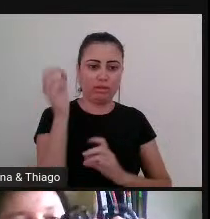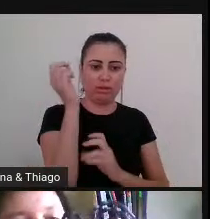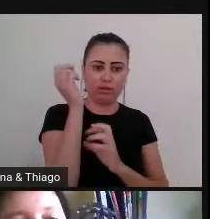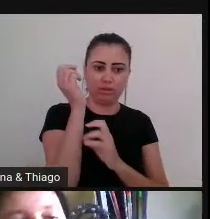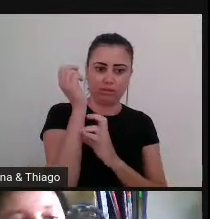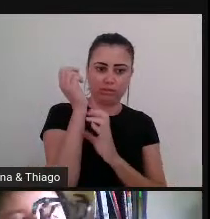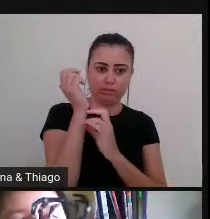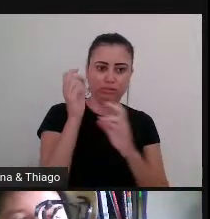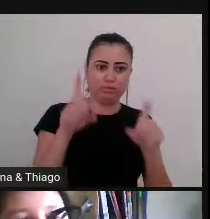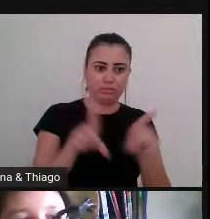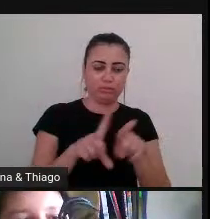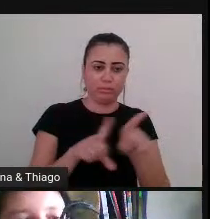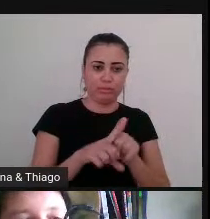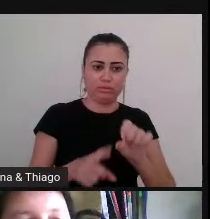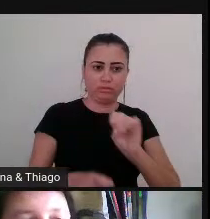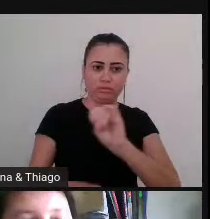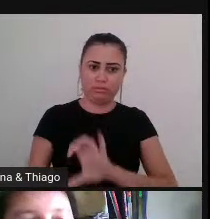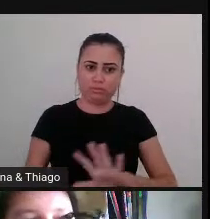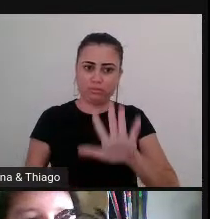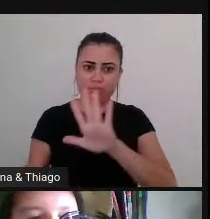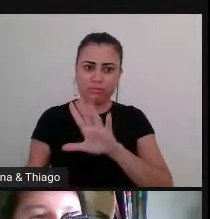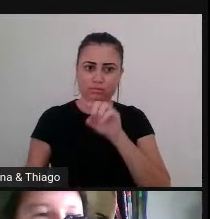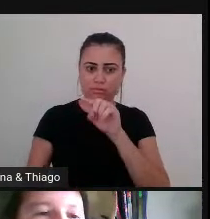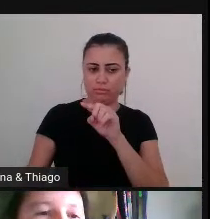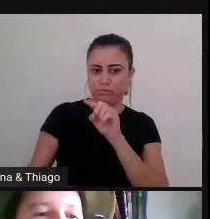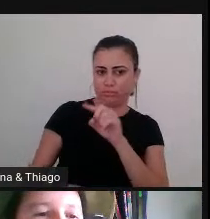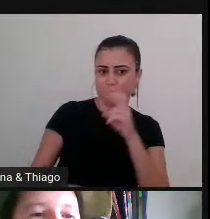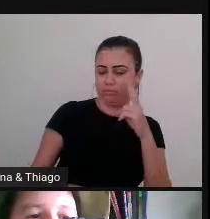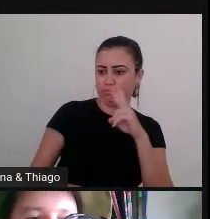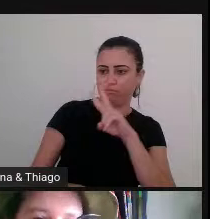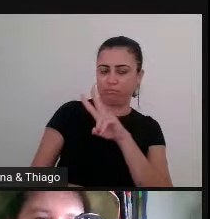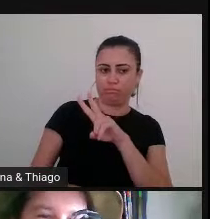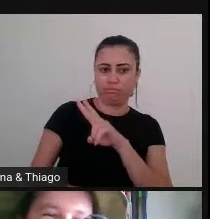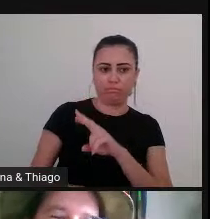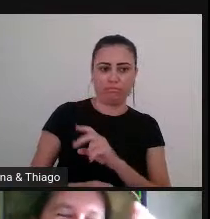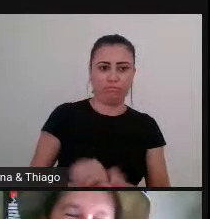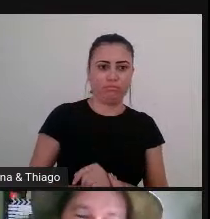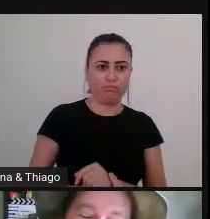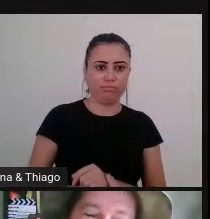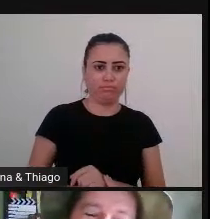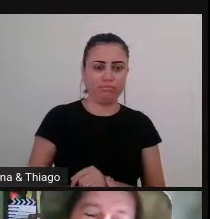mas aqui é uma caranguejeira, olha, essa é das bravas, hein? Caranguejeiros de plásticos.